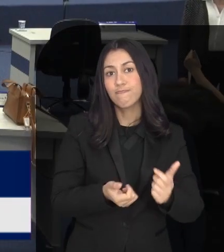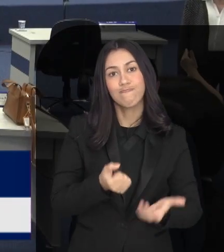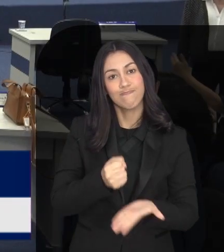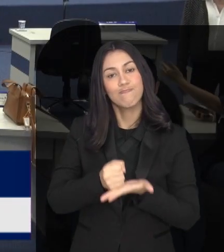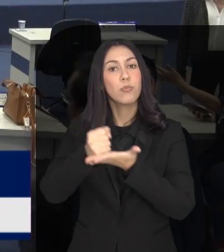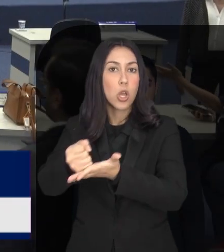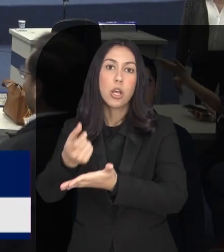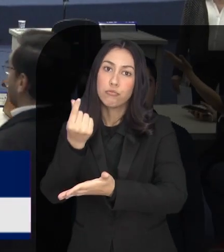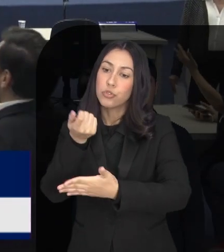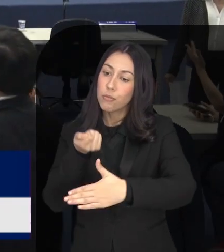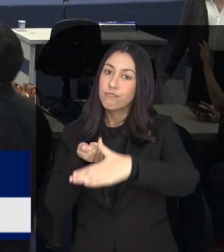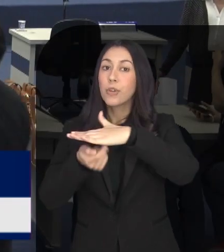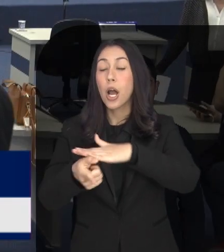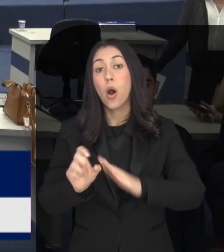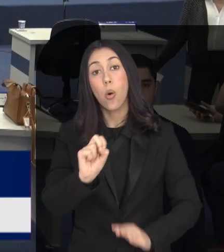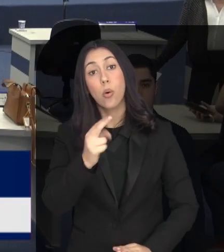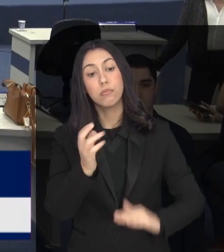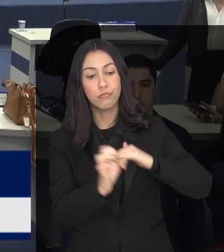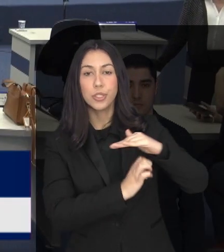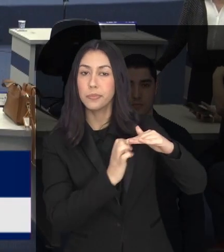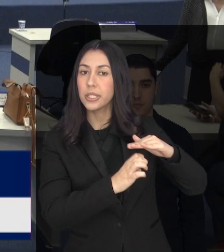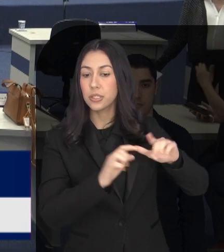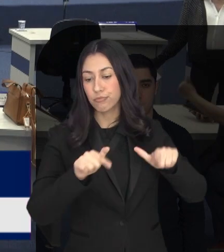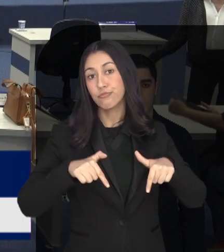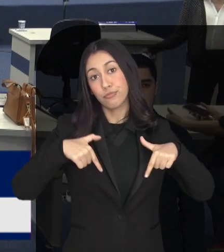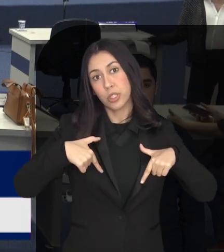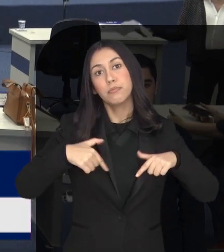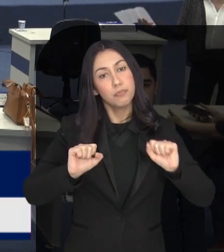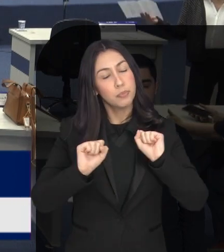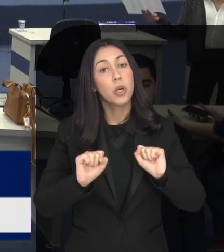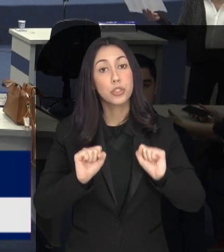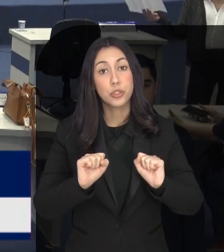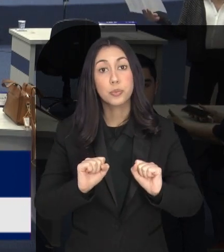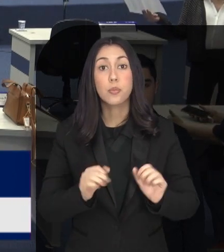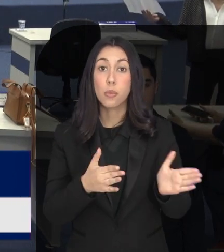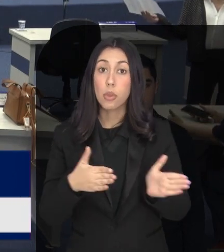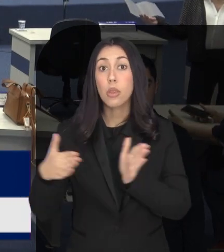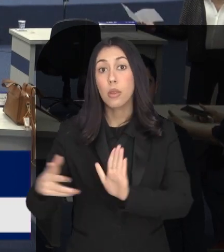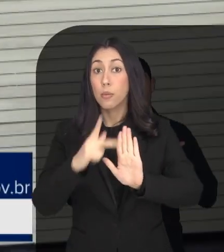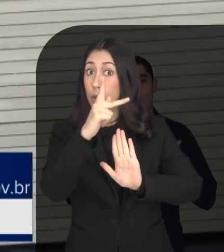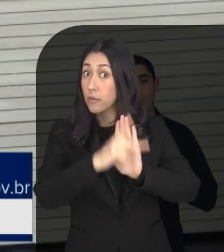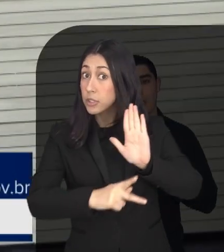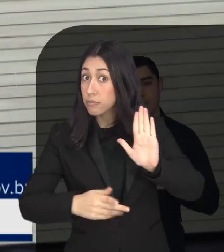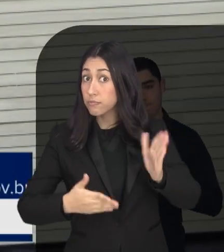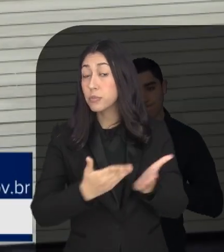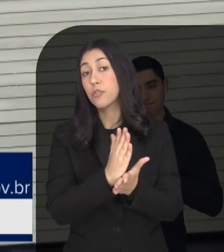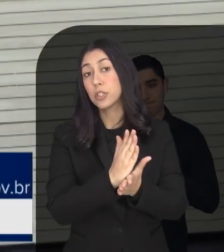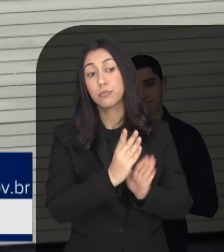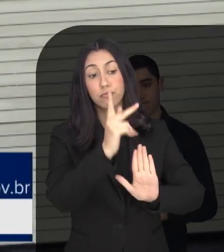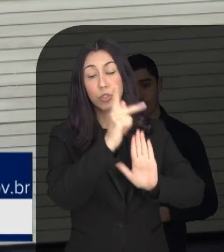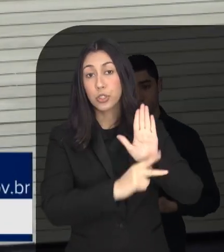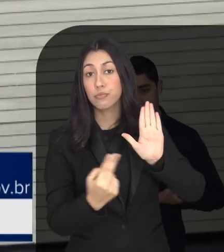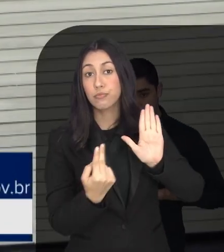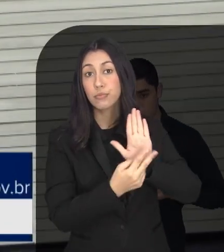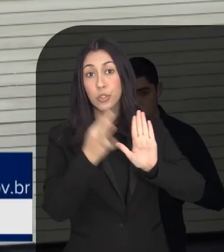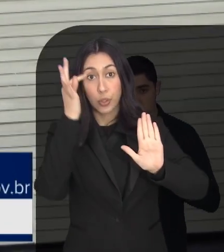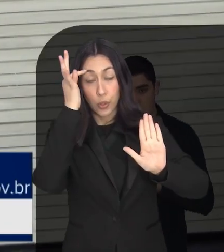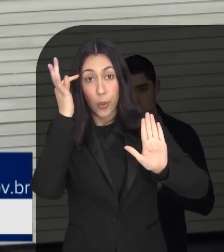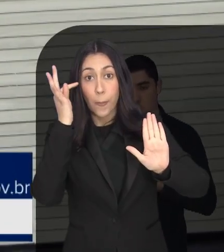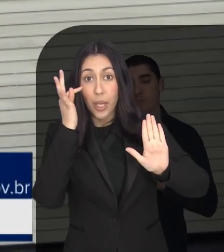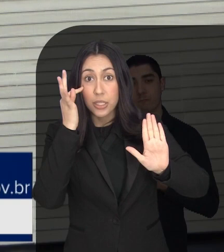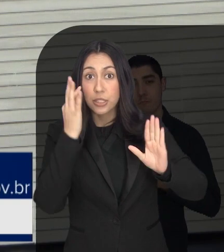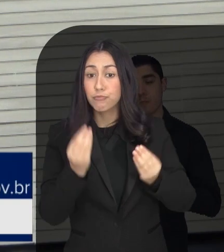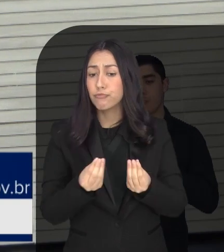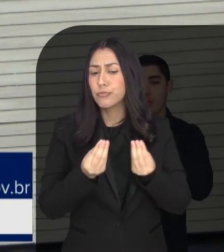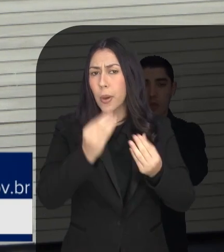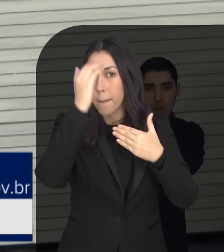ser patrocinados pela iniciativa privada. Outra proposta aprovada foi o projeto do vereador Tomás Henrique, que concede medalha